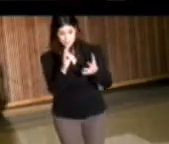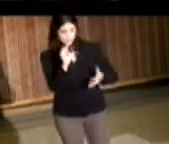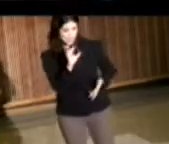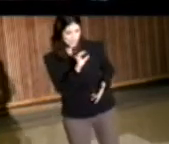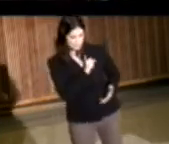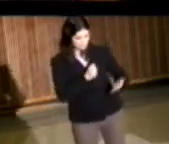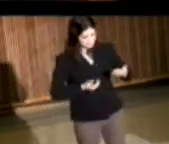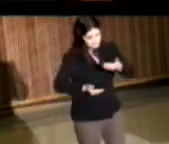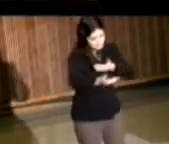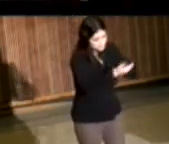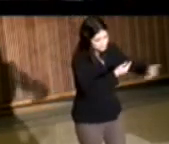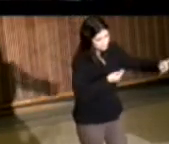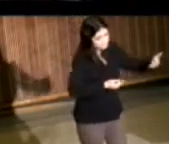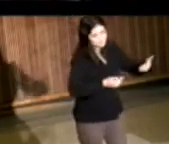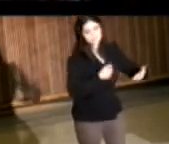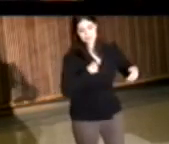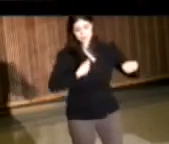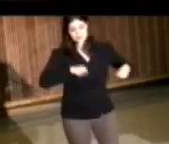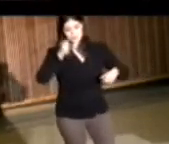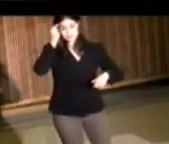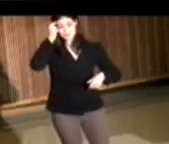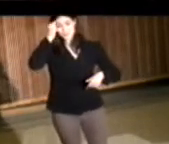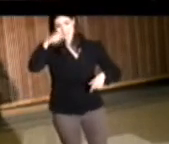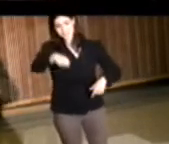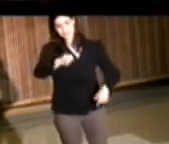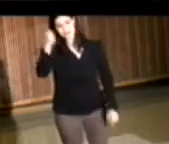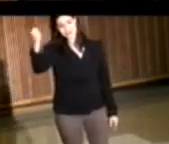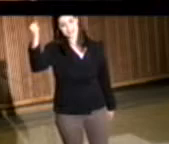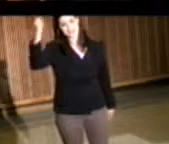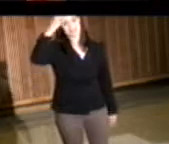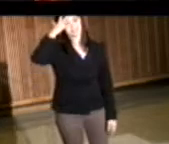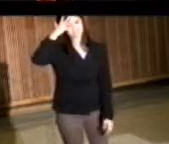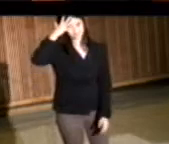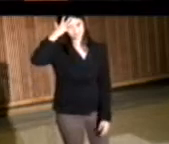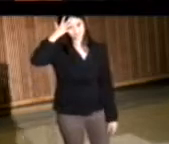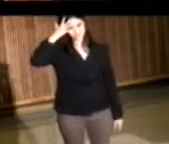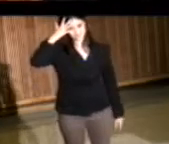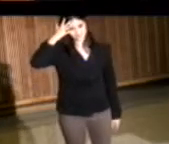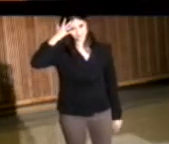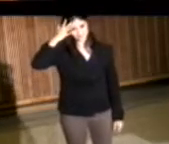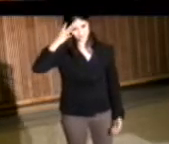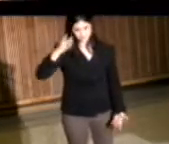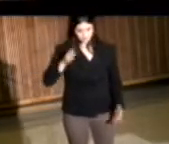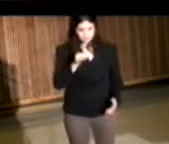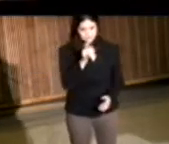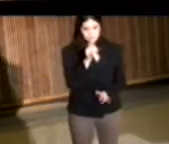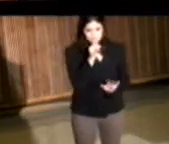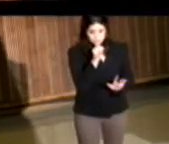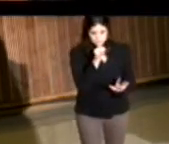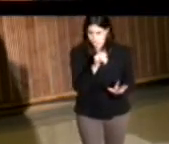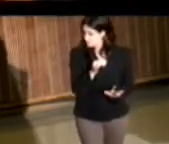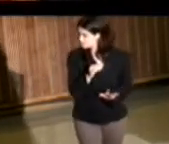Favor que eu não mereço. Você tem que amar alguém?